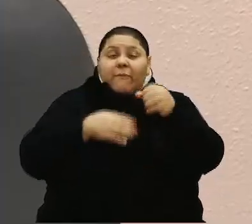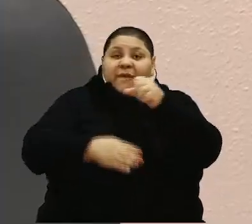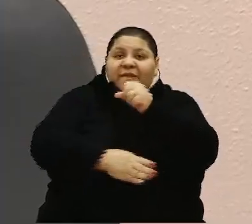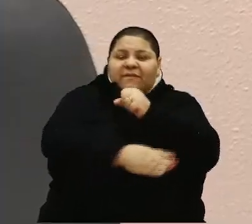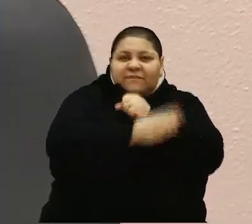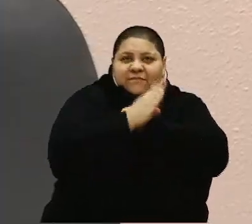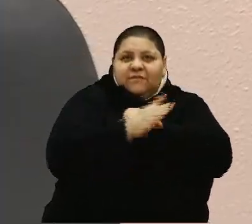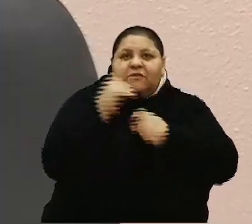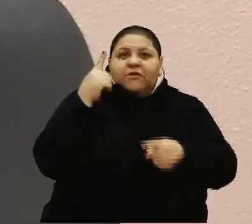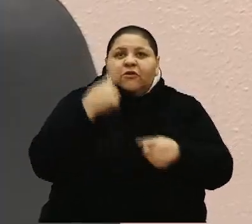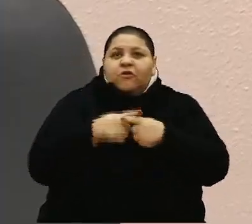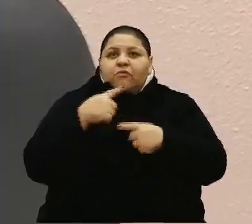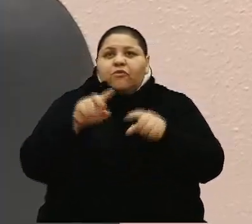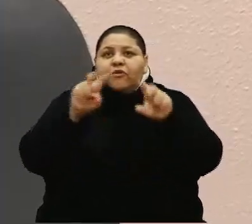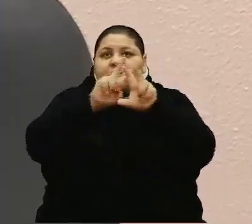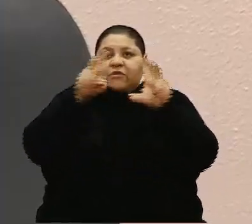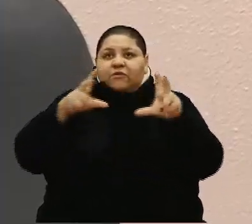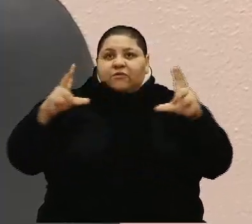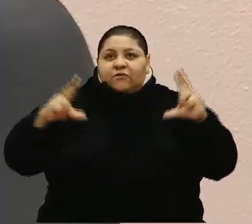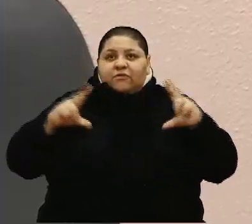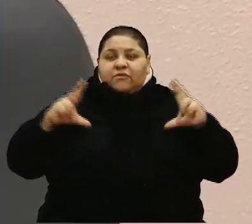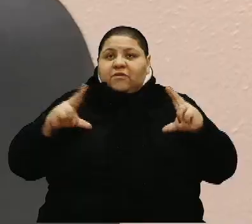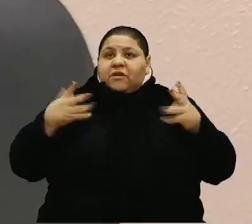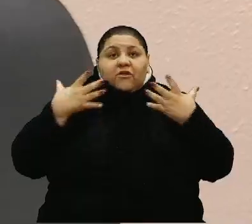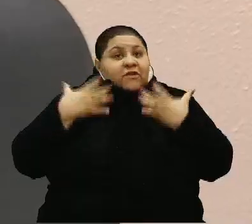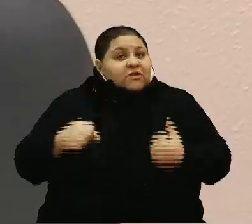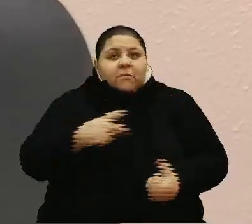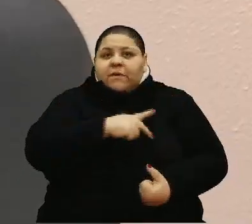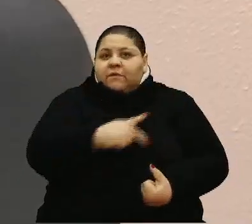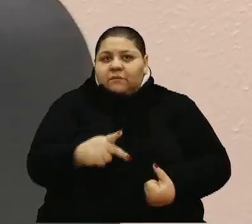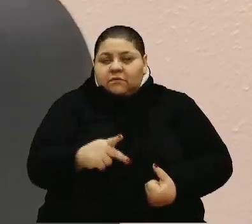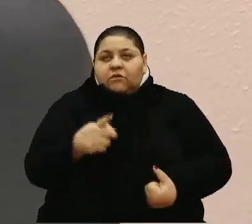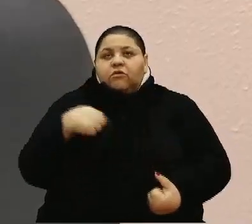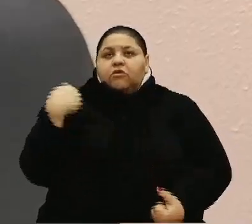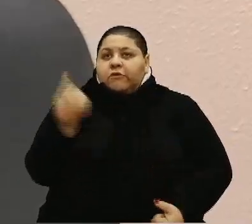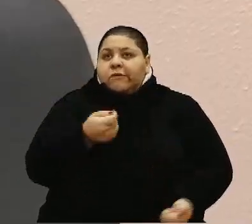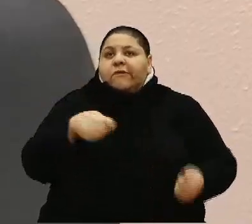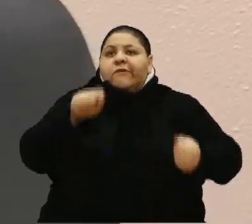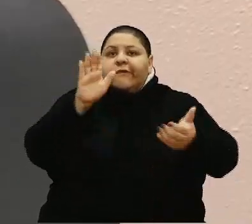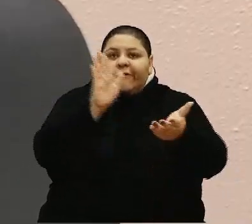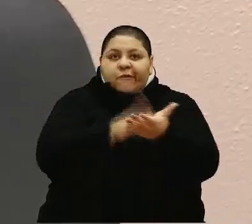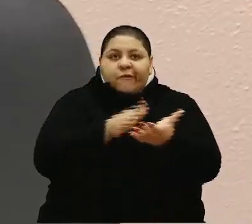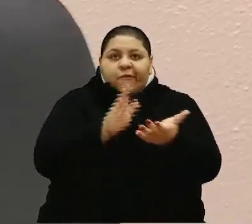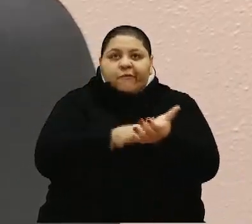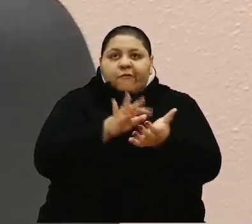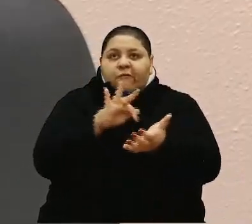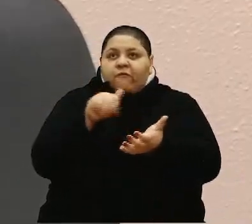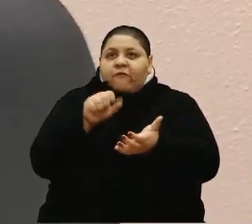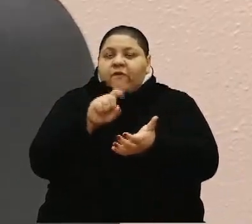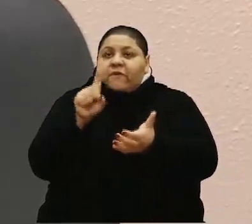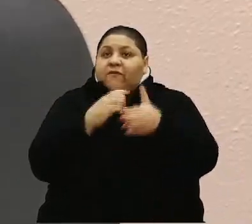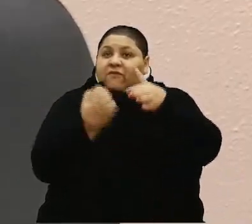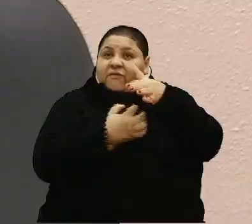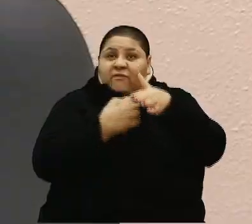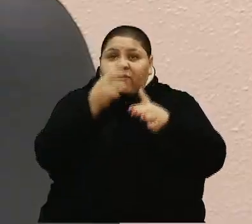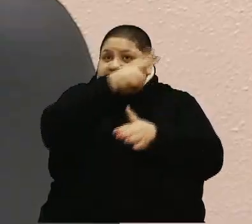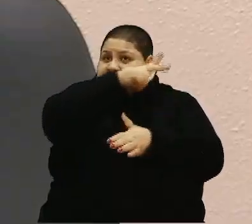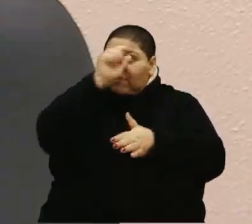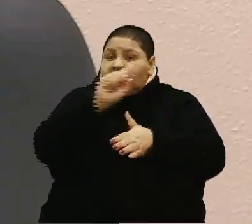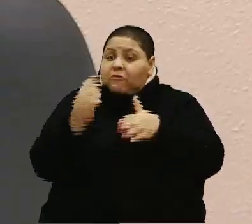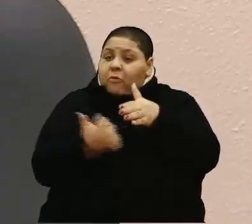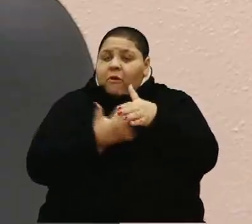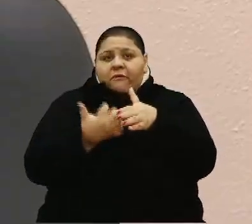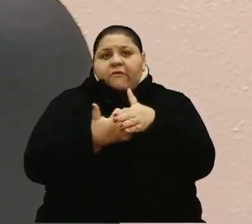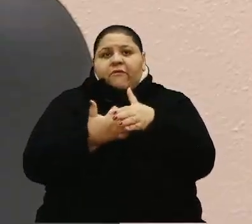viajando por questões pessoais e nem assumiu ainda a presidência. Nós precisamos cobrar. A FAS não é uma empresa, a prefeitura não é uma